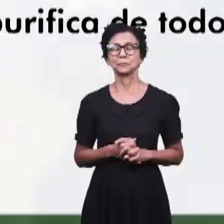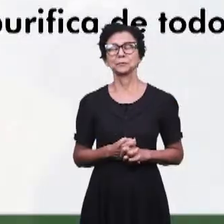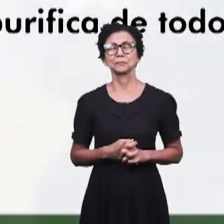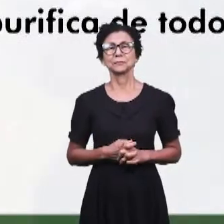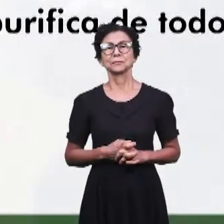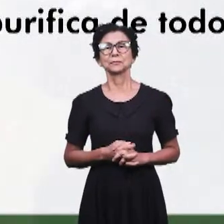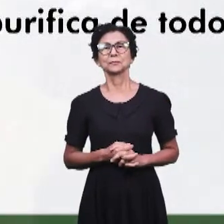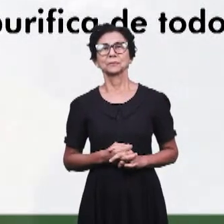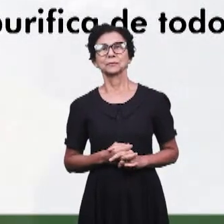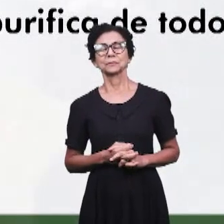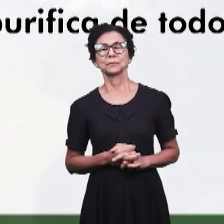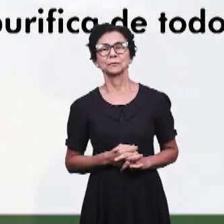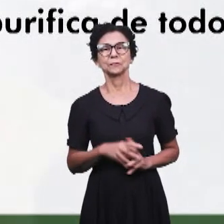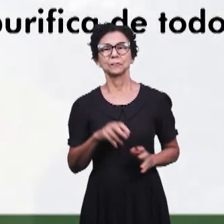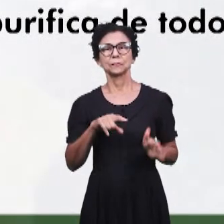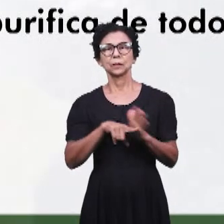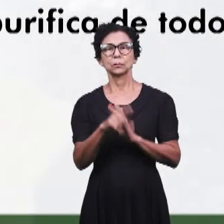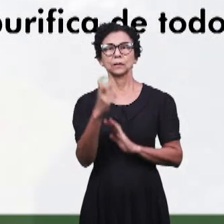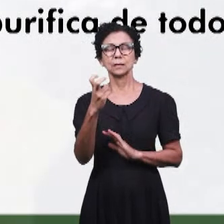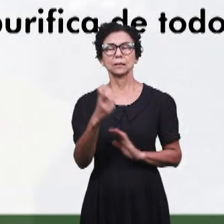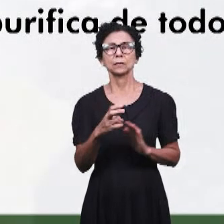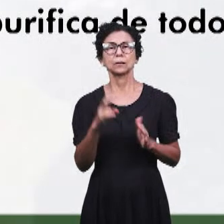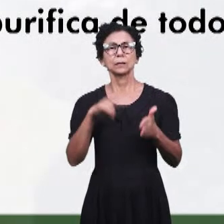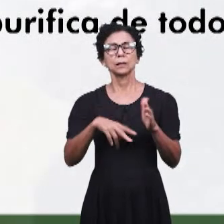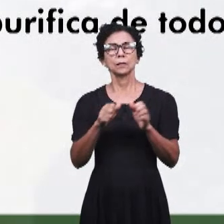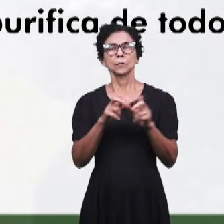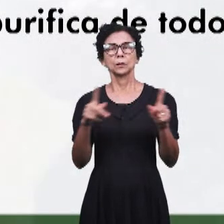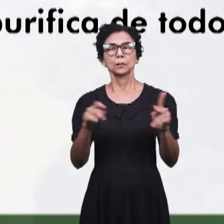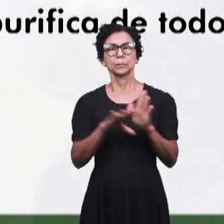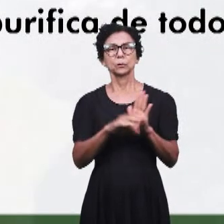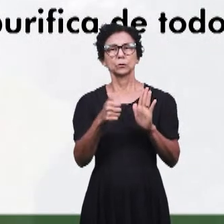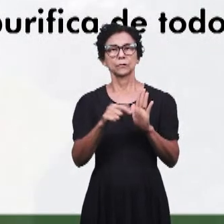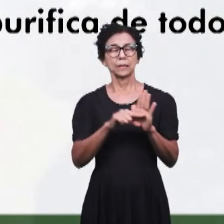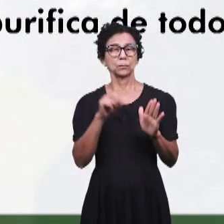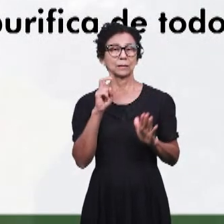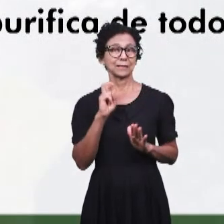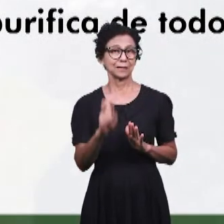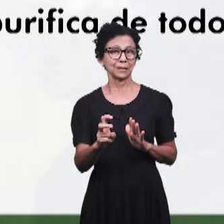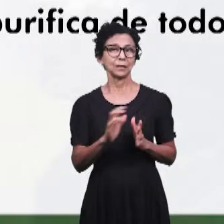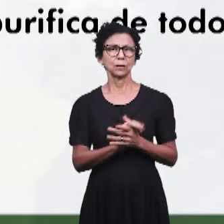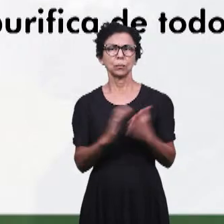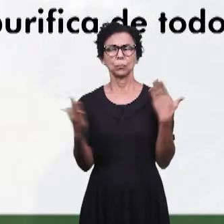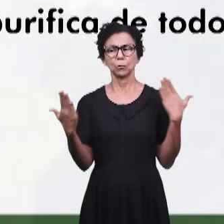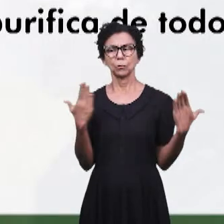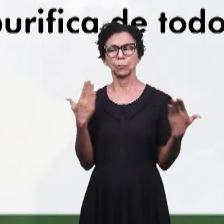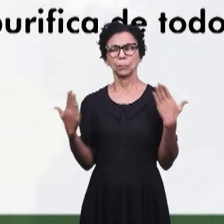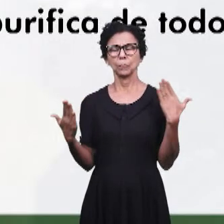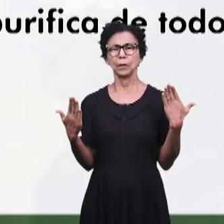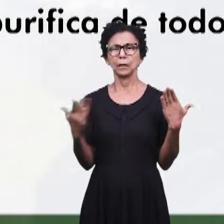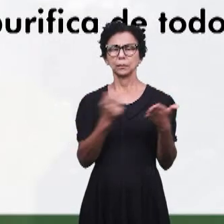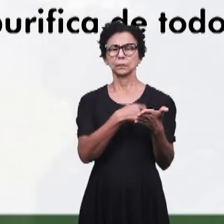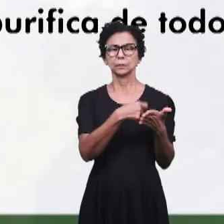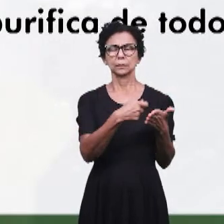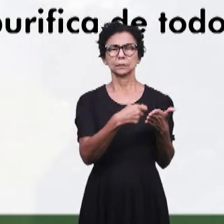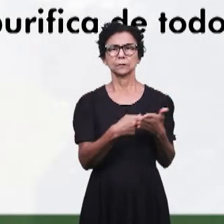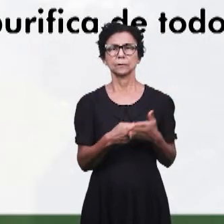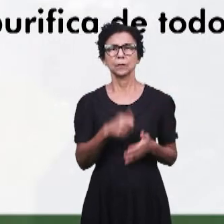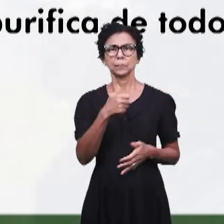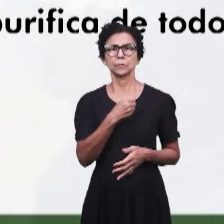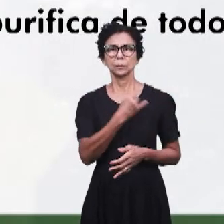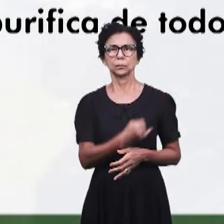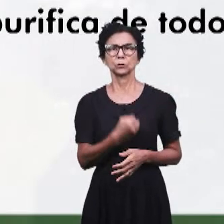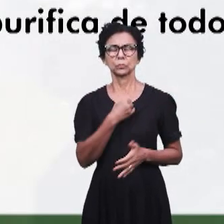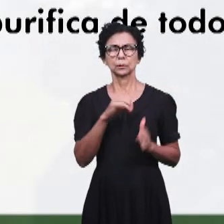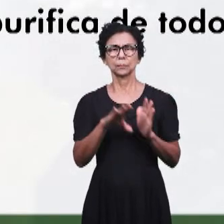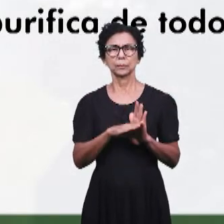seguinte, pergunta de número 5. Lendo Apocalipse, capítulo 1, verso 5, faça uma comparação com o que está escrito em 1